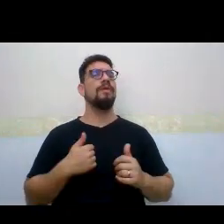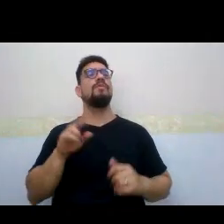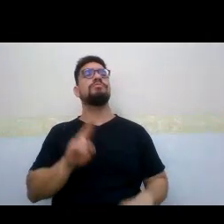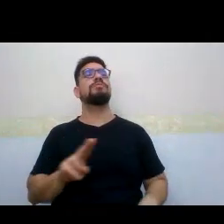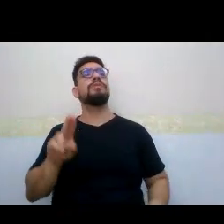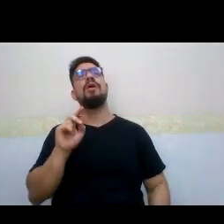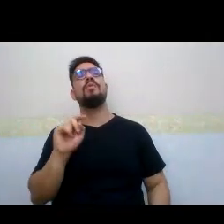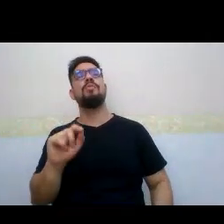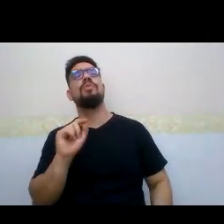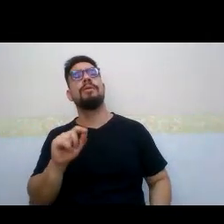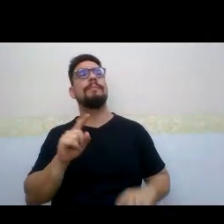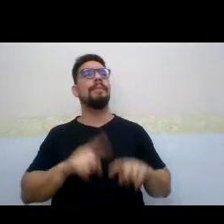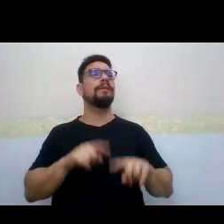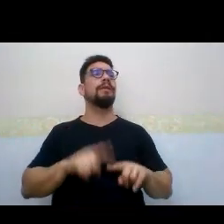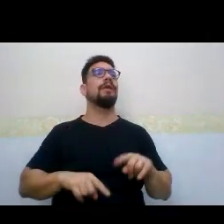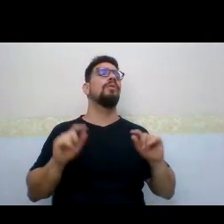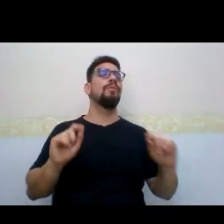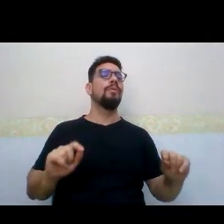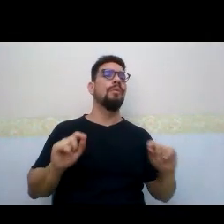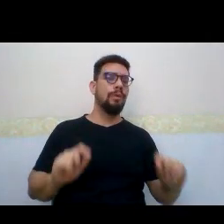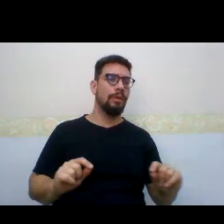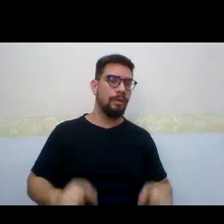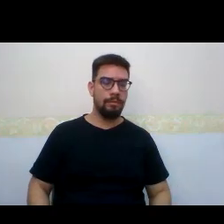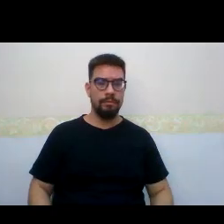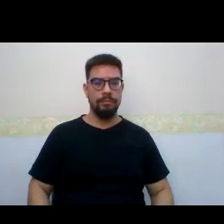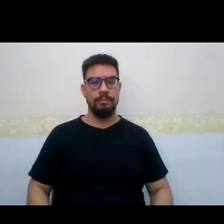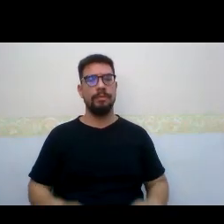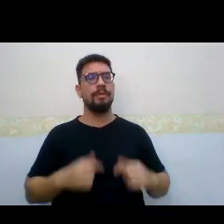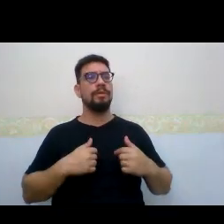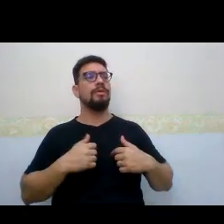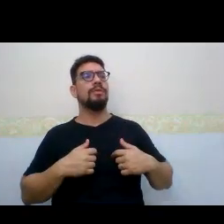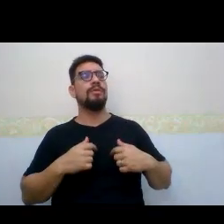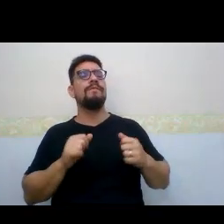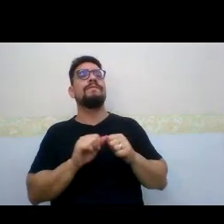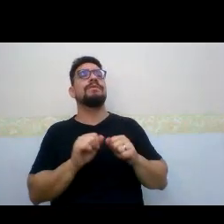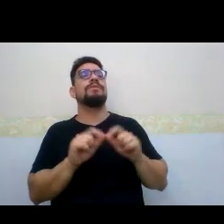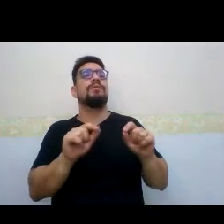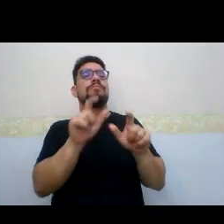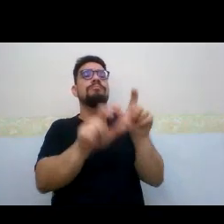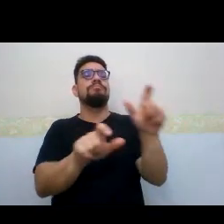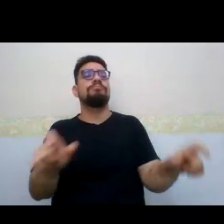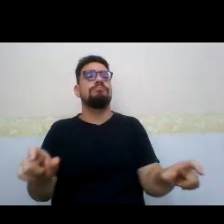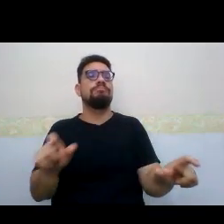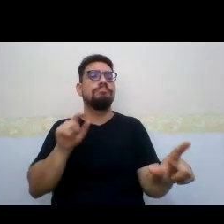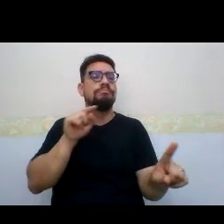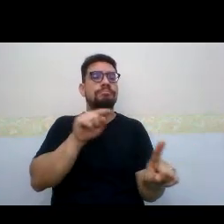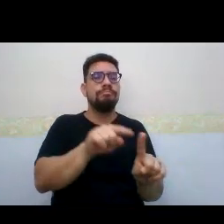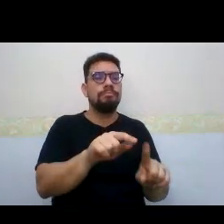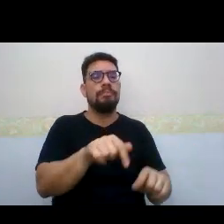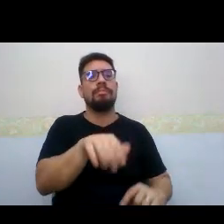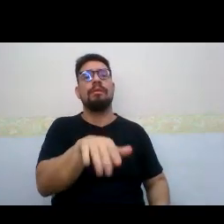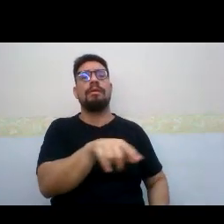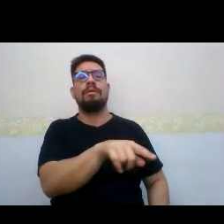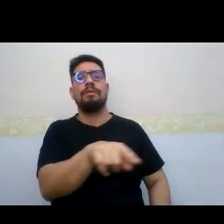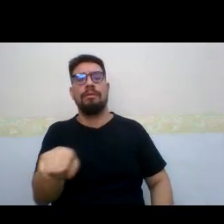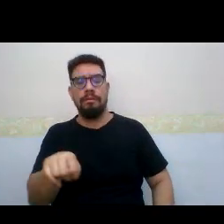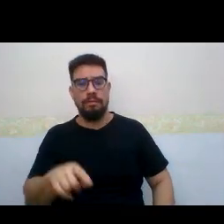vou trabalhar, né? E com quem eu vou fazer? E aí, nós, professores, temos à